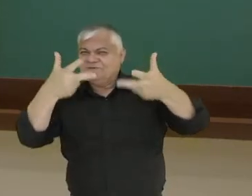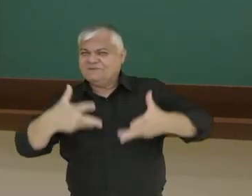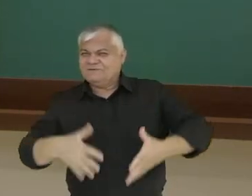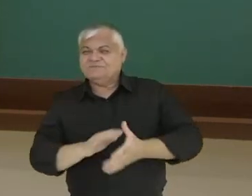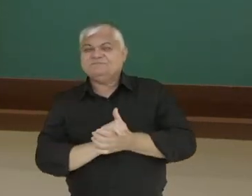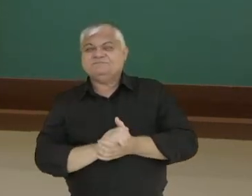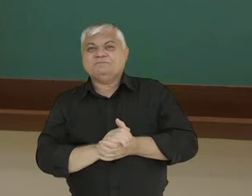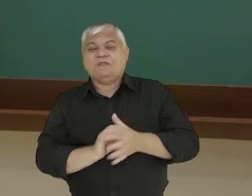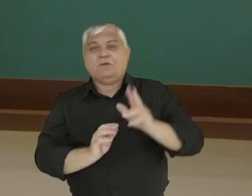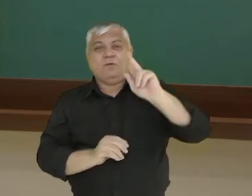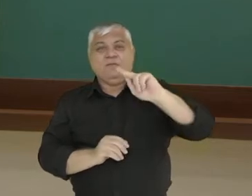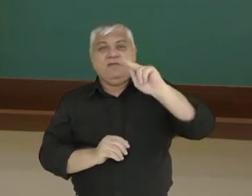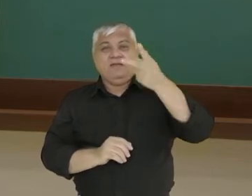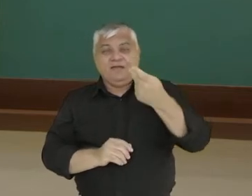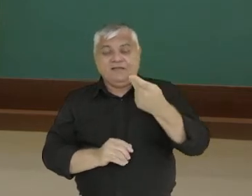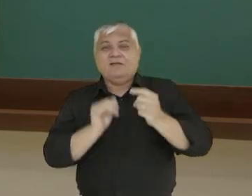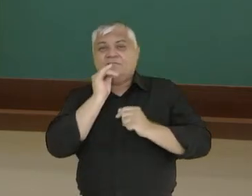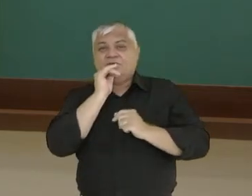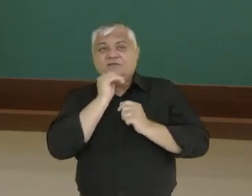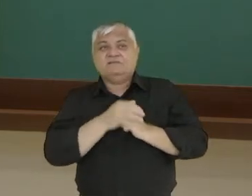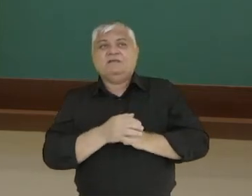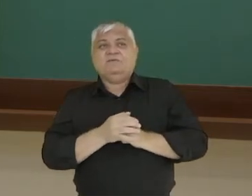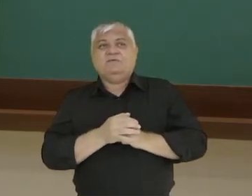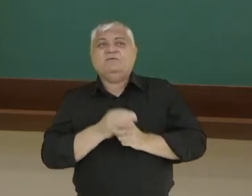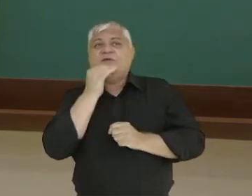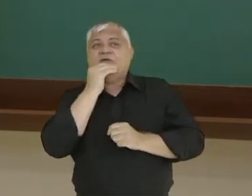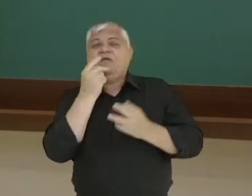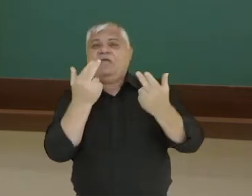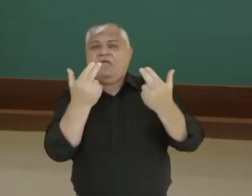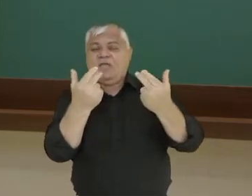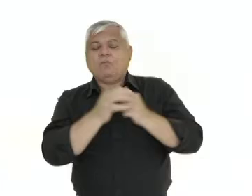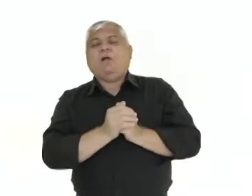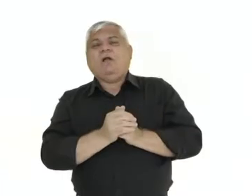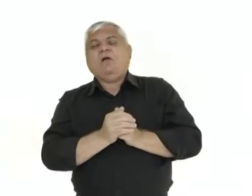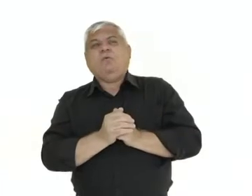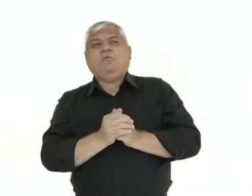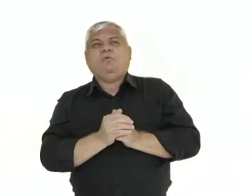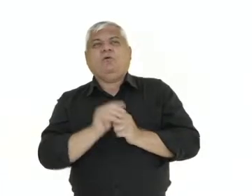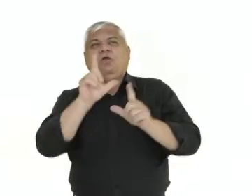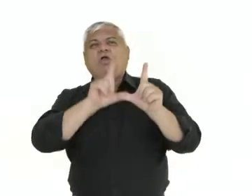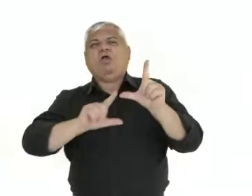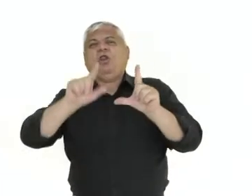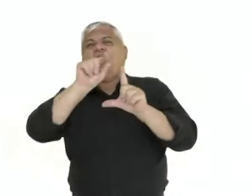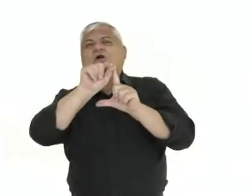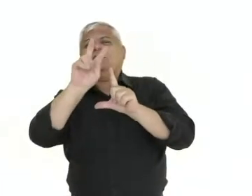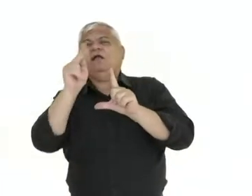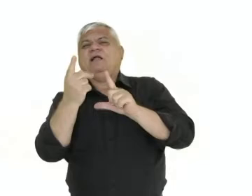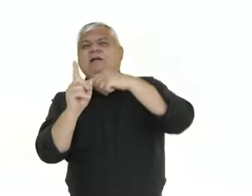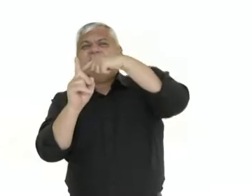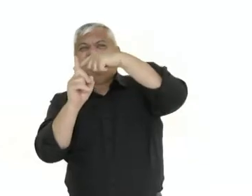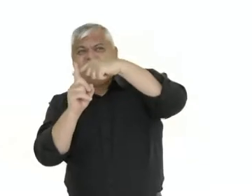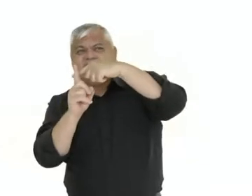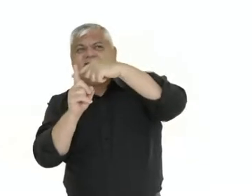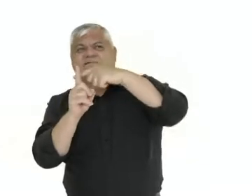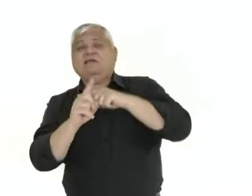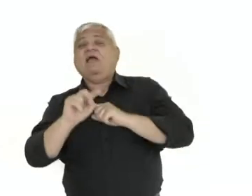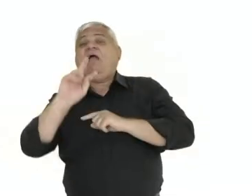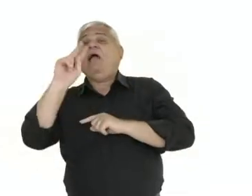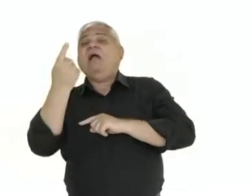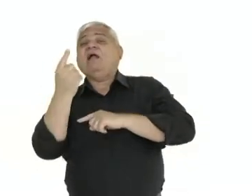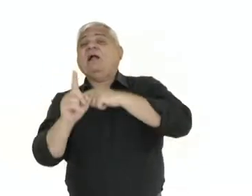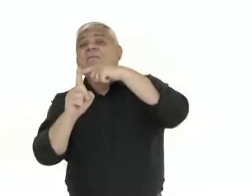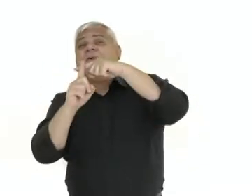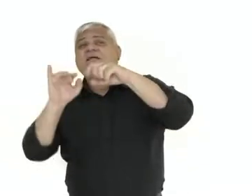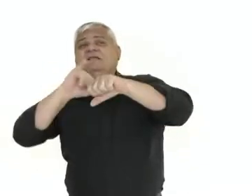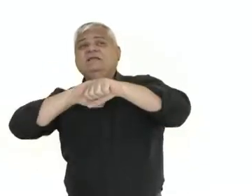uma solução é dado por pH igual a menos log de H+, em que H+ indica a concentração de